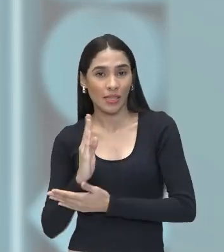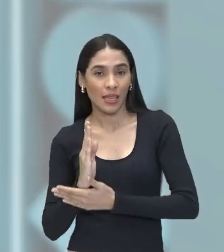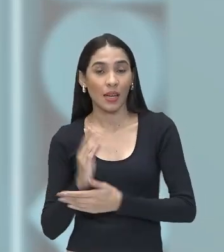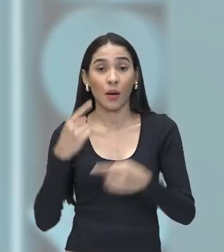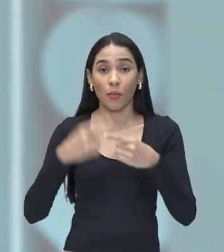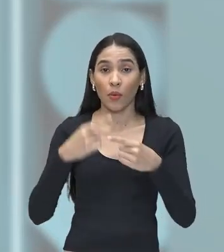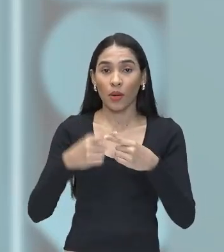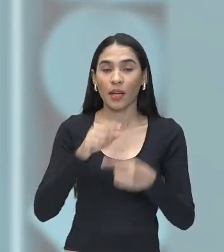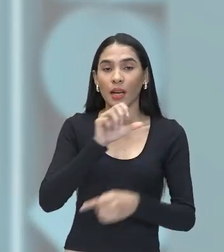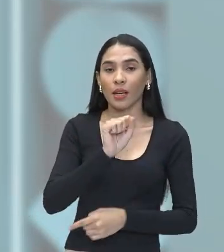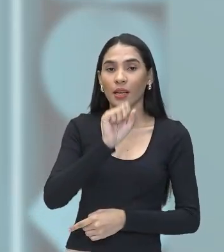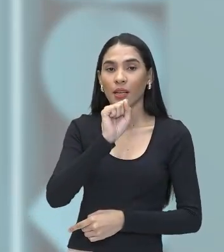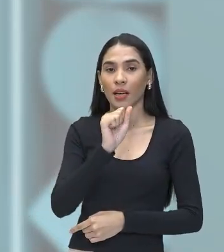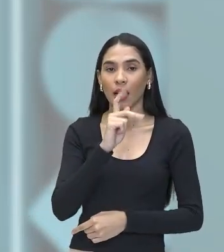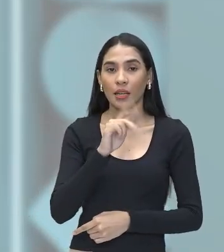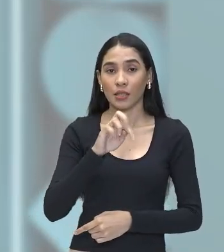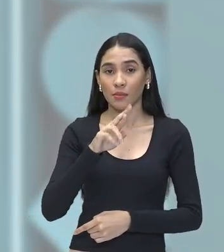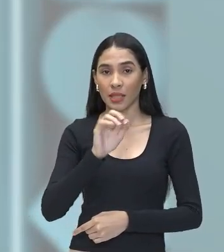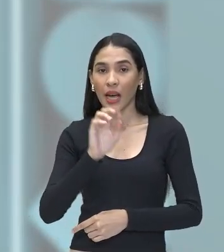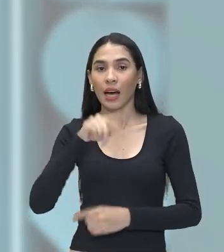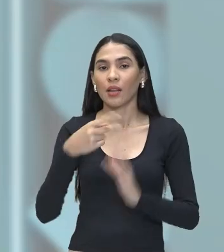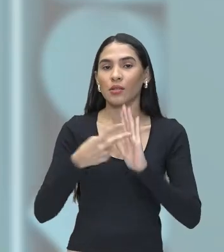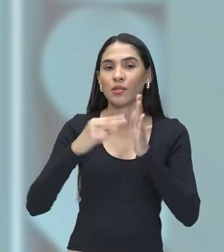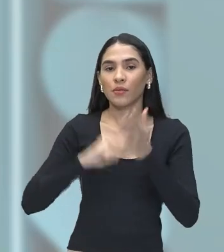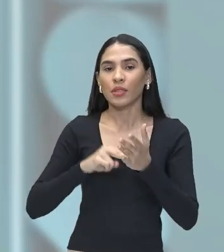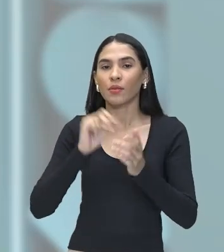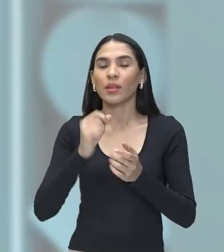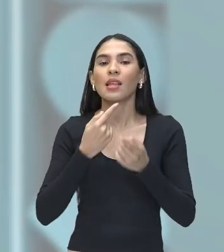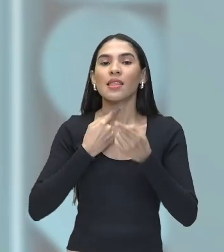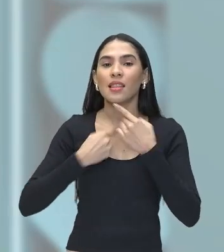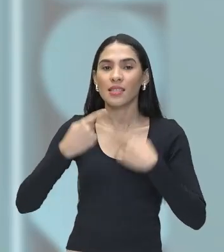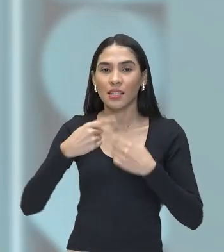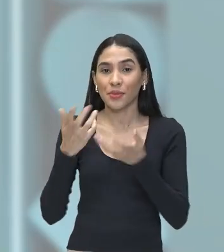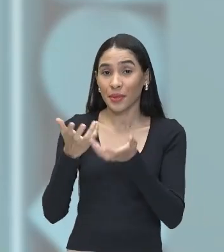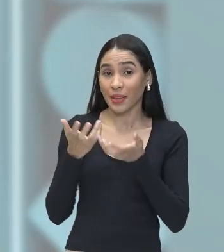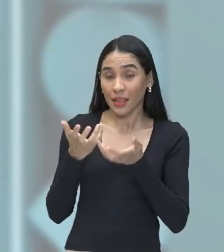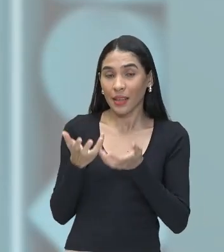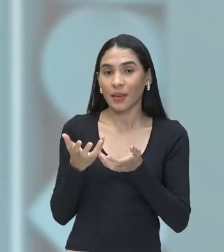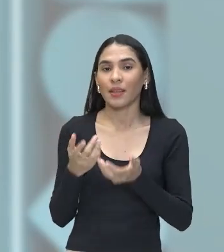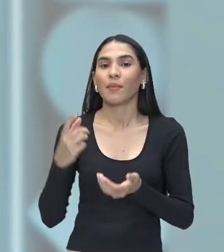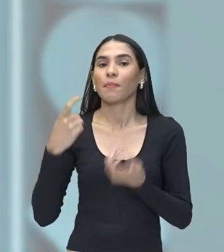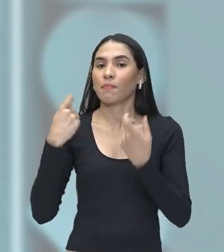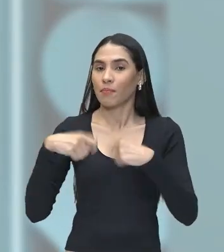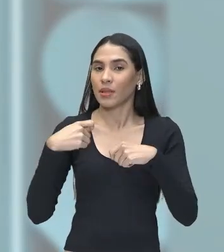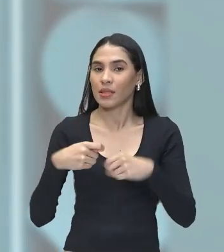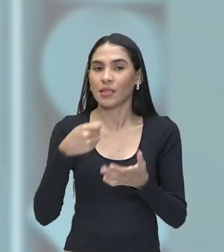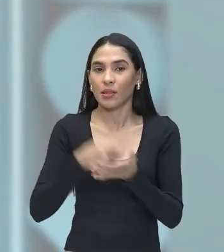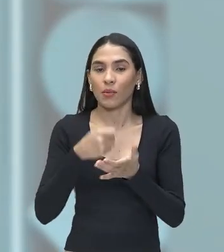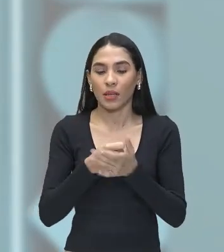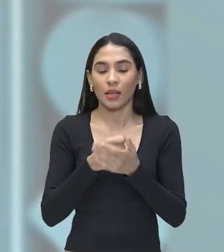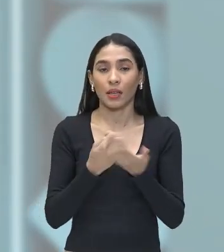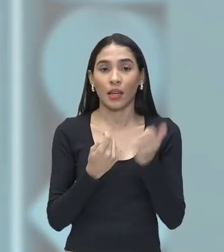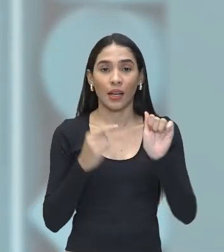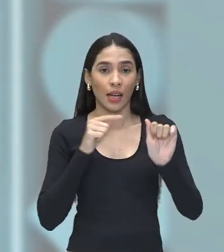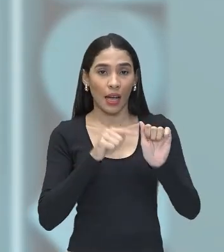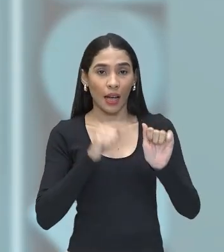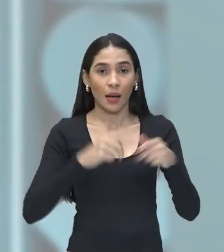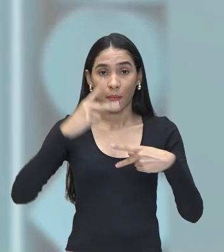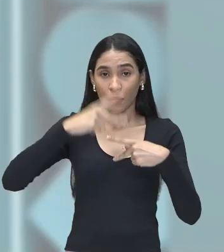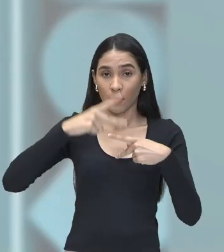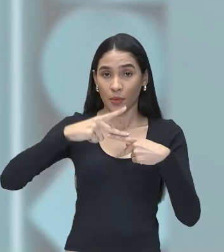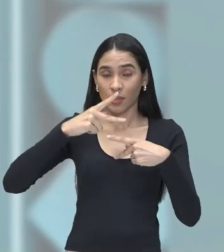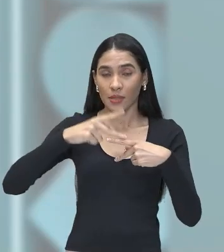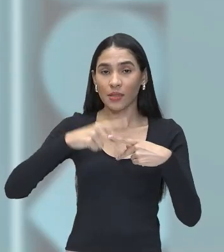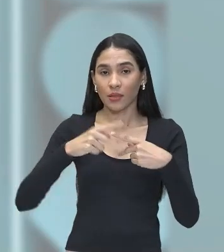verbo aspirar, no sentido de desejar, querer algo, ele exige a preposição a sua regência